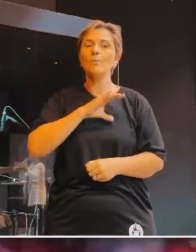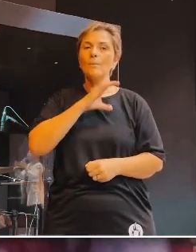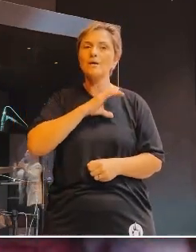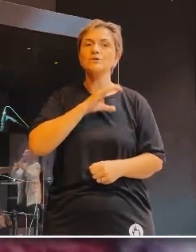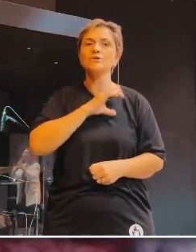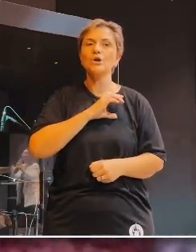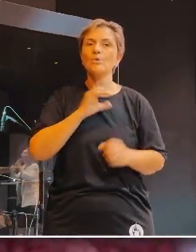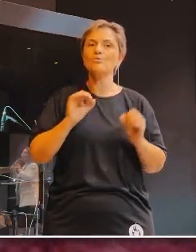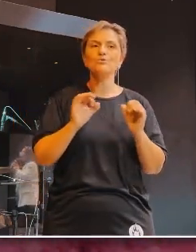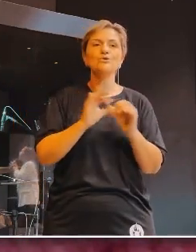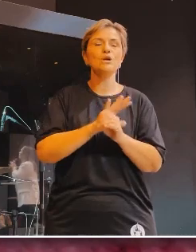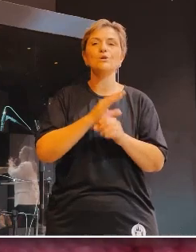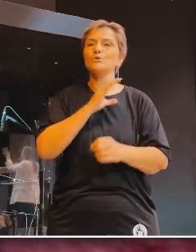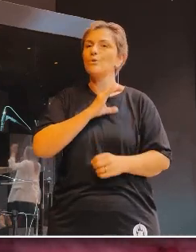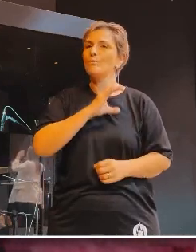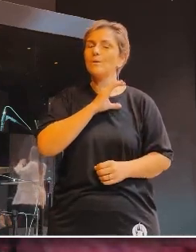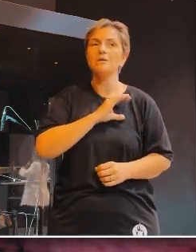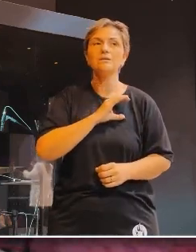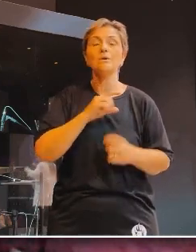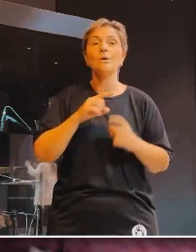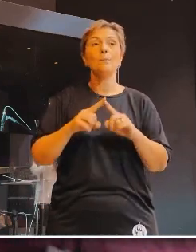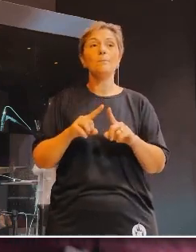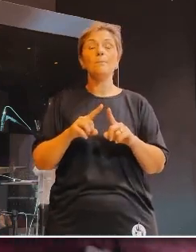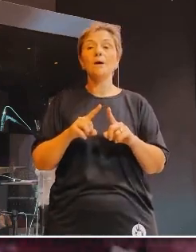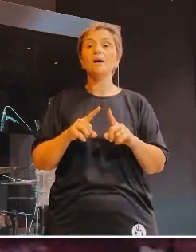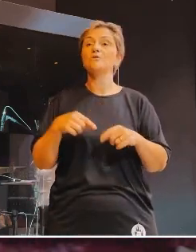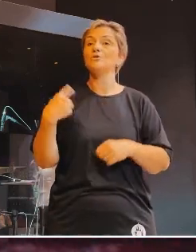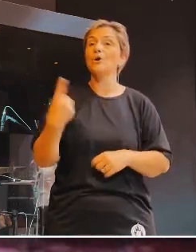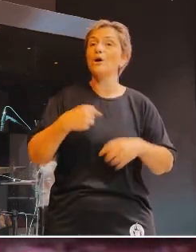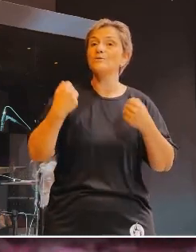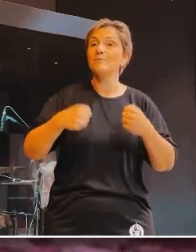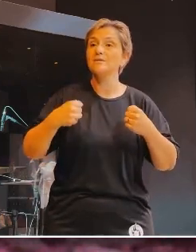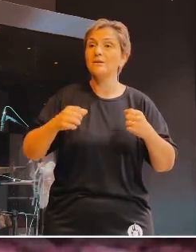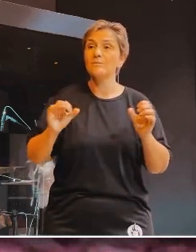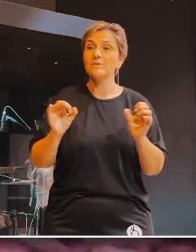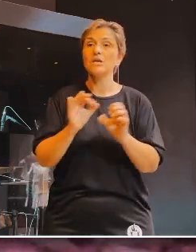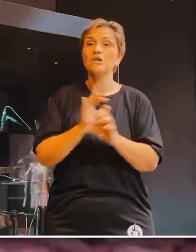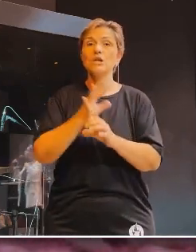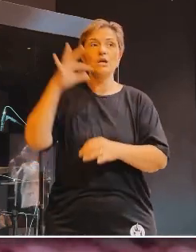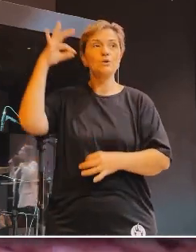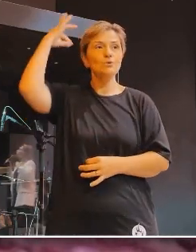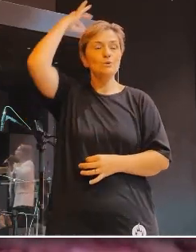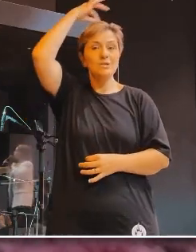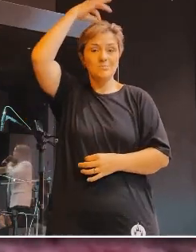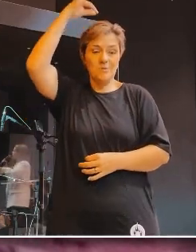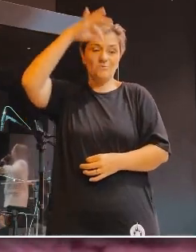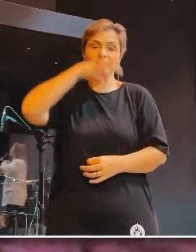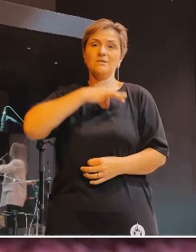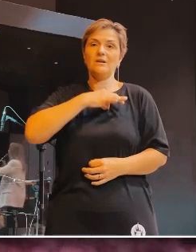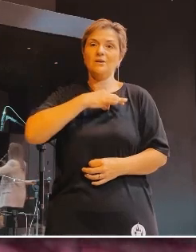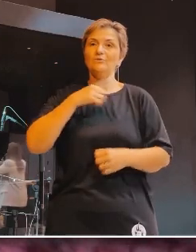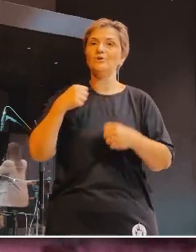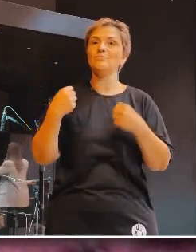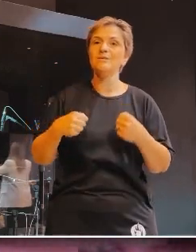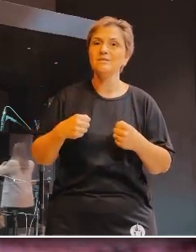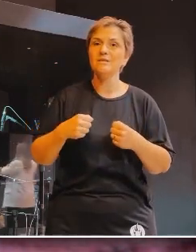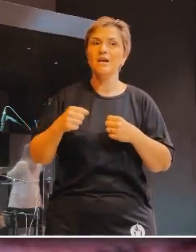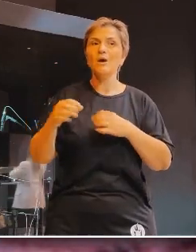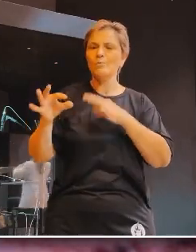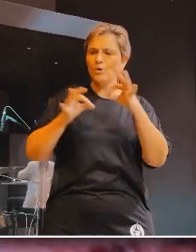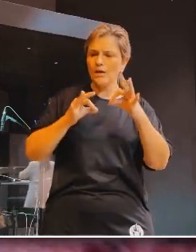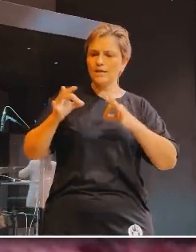de compaixão. Mas para isso nós precisamos ser cheios do Espírito Santo. Nós precisamos organizar